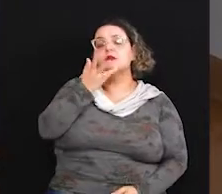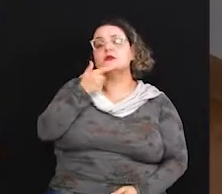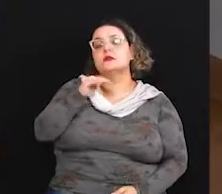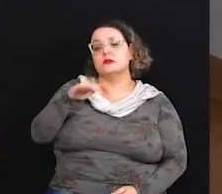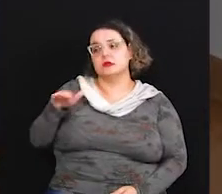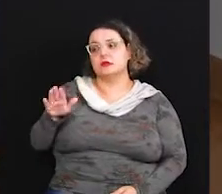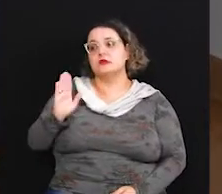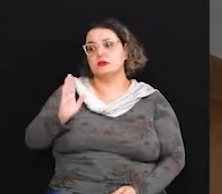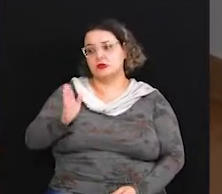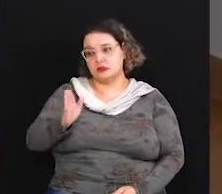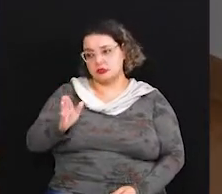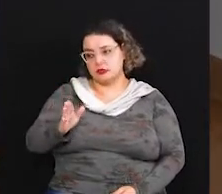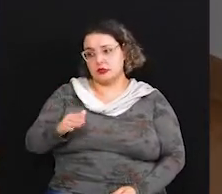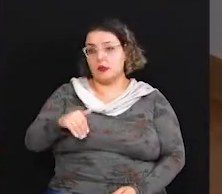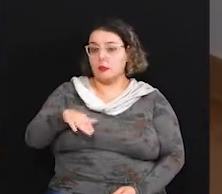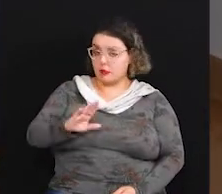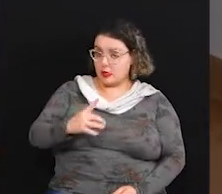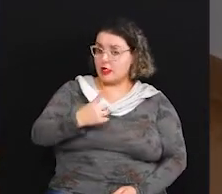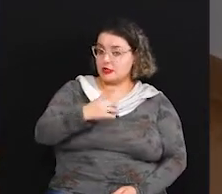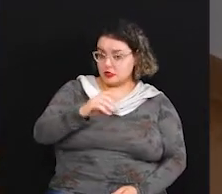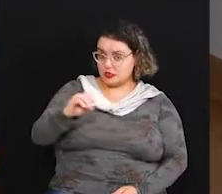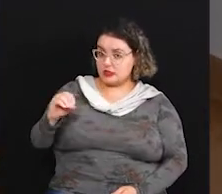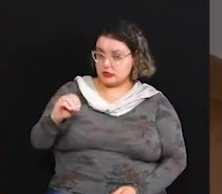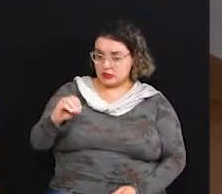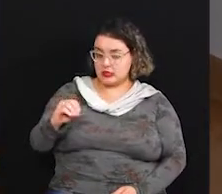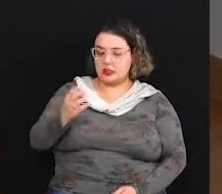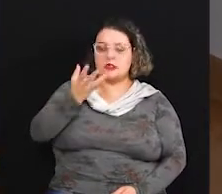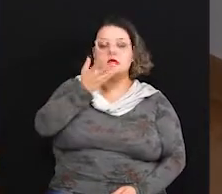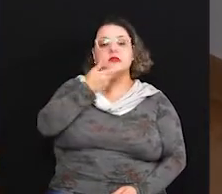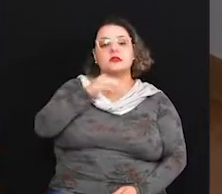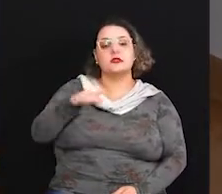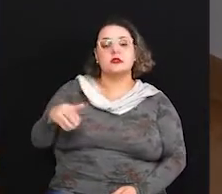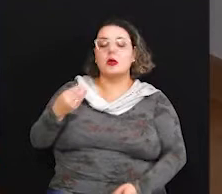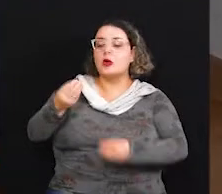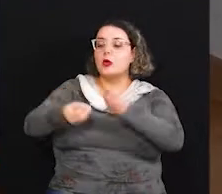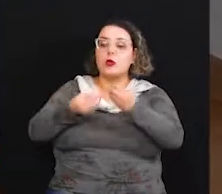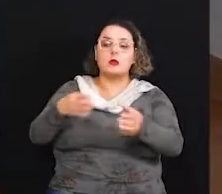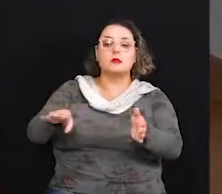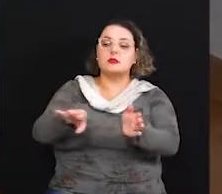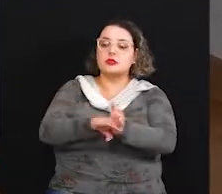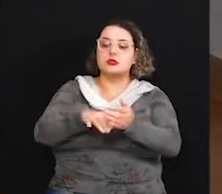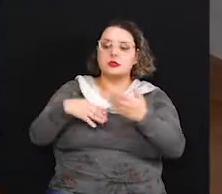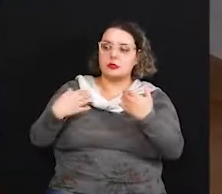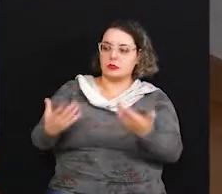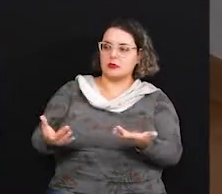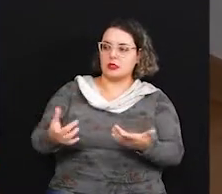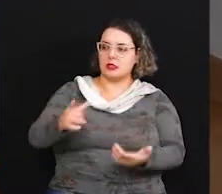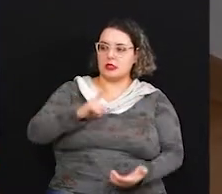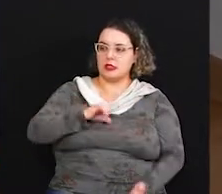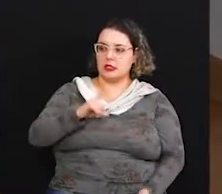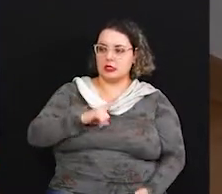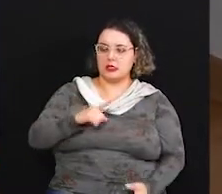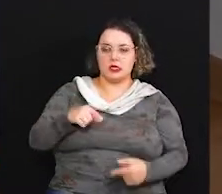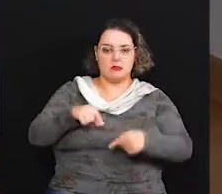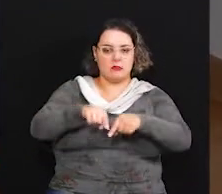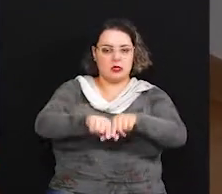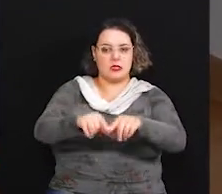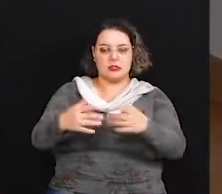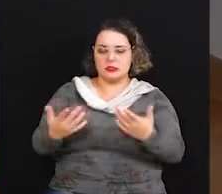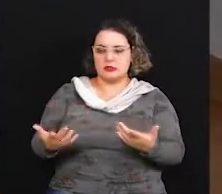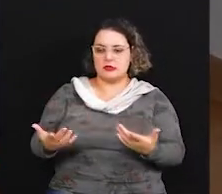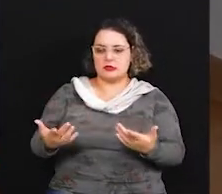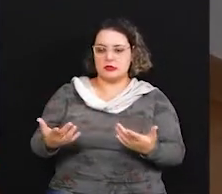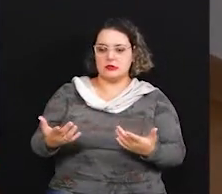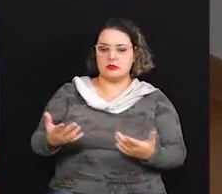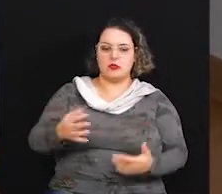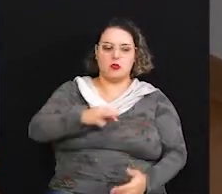crianças, que já são mais de 100 crianças aqui, sim, como é que elas chegam até vocês? Vocês têm algum tipo de parceria com